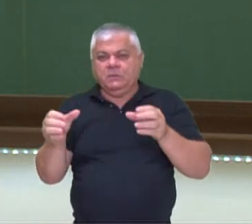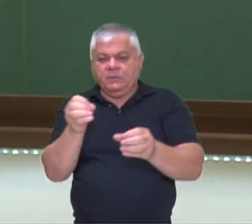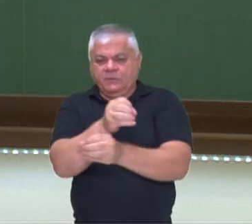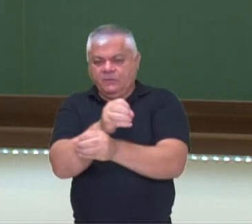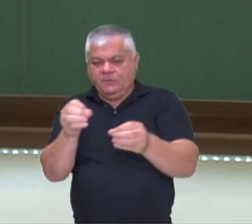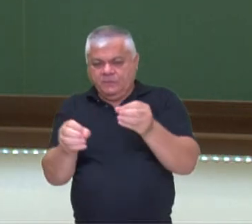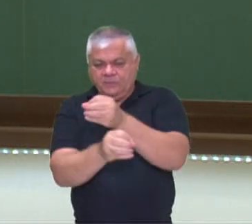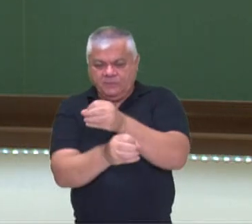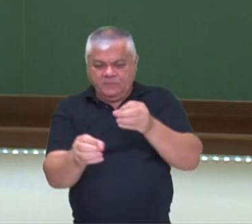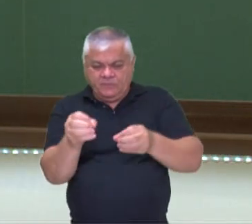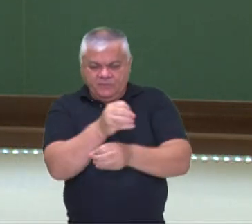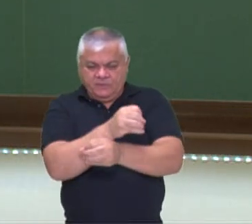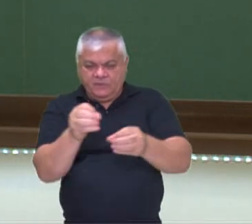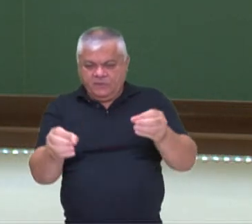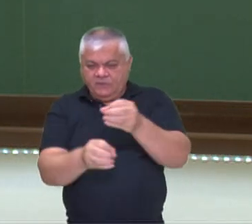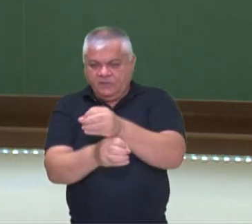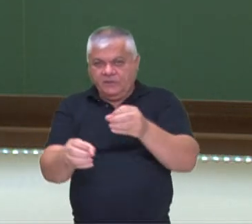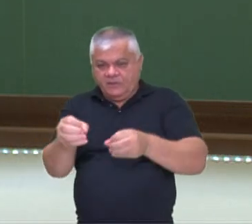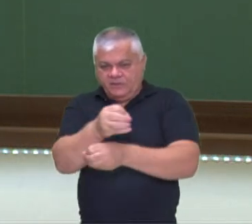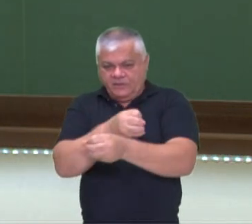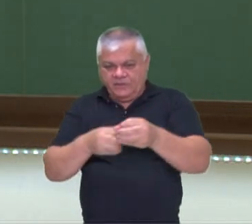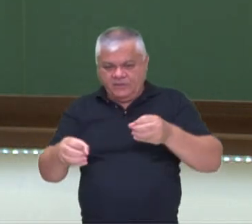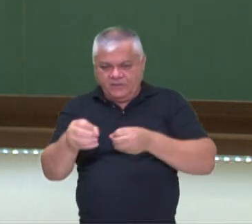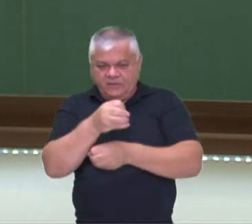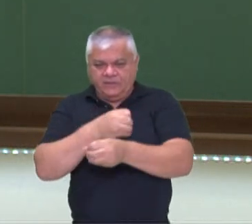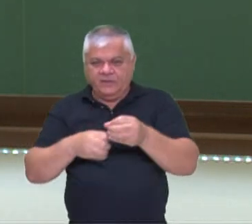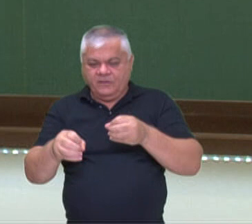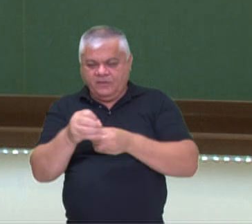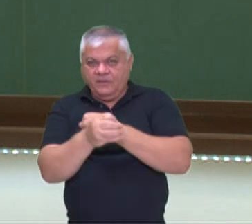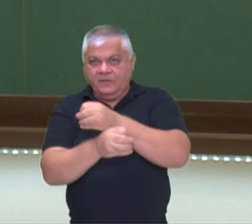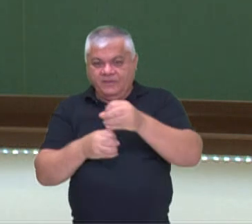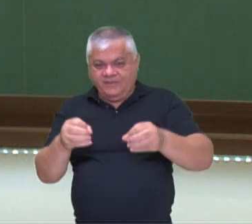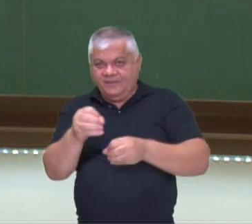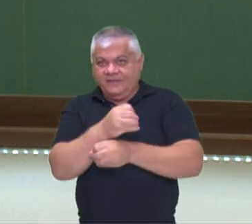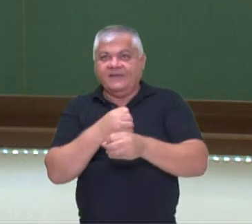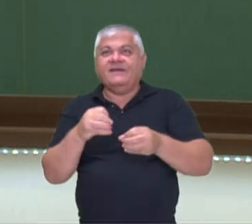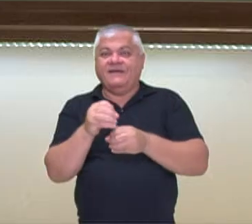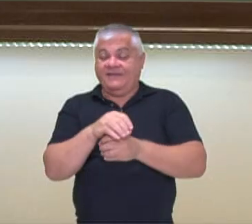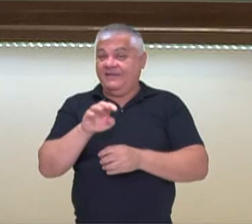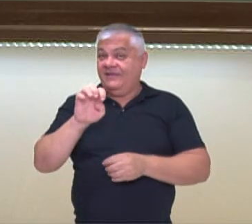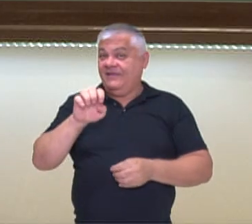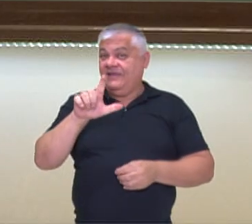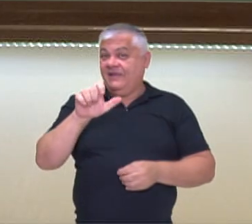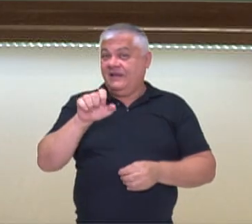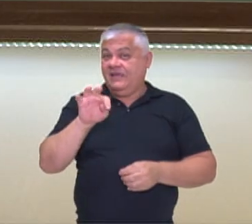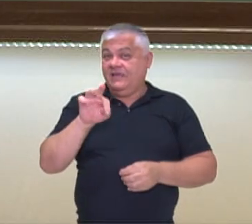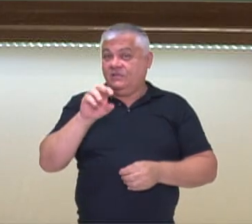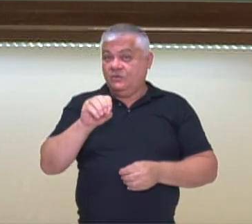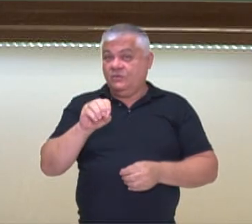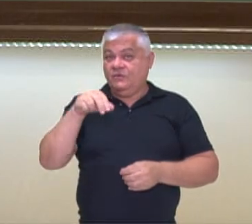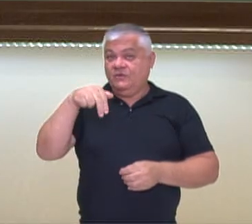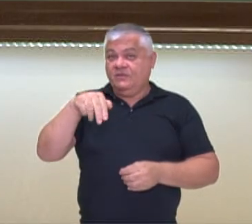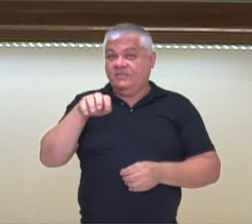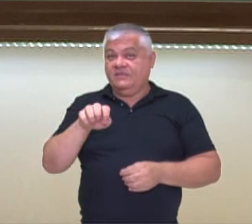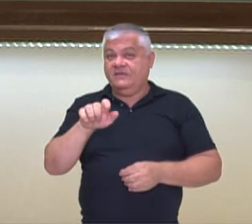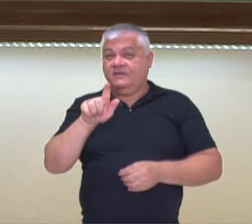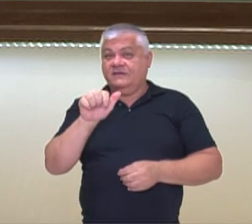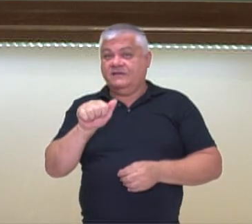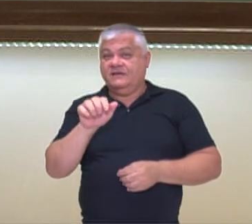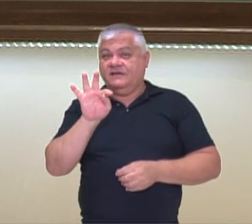si devido a uma propriedade chamada eletronegatividade. Então, aos poucos, vocês vão guardando